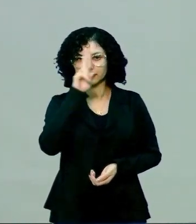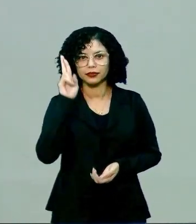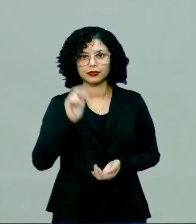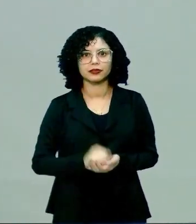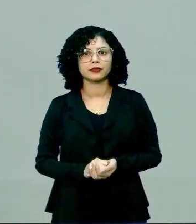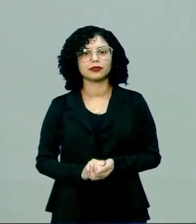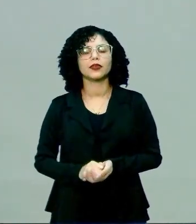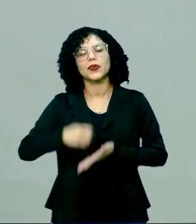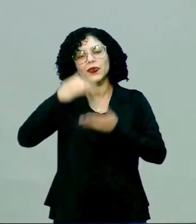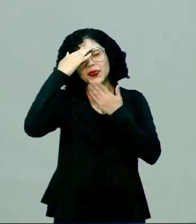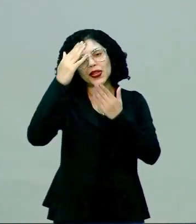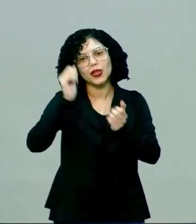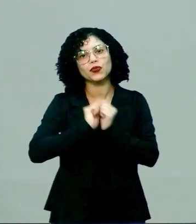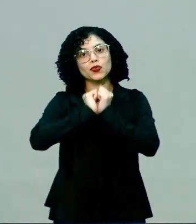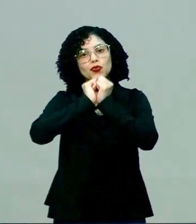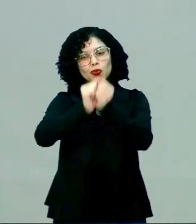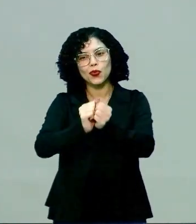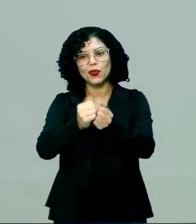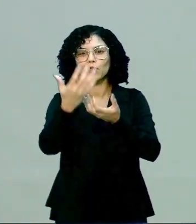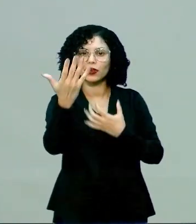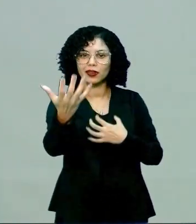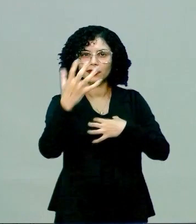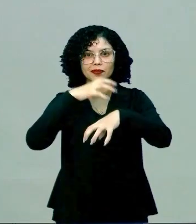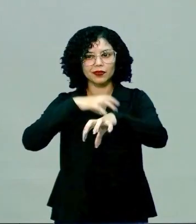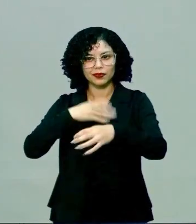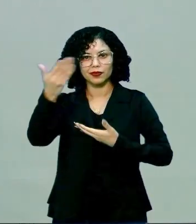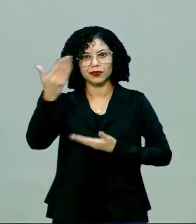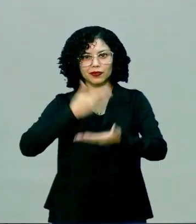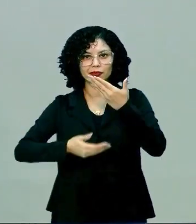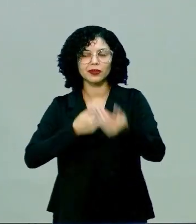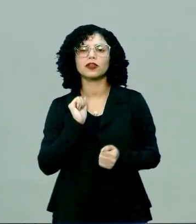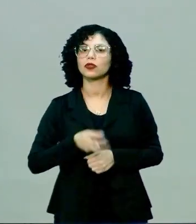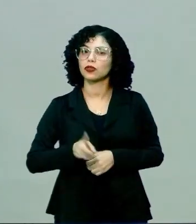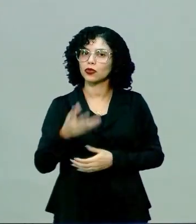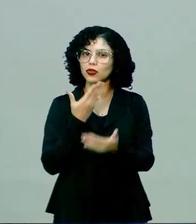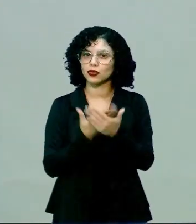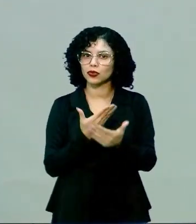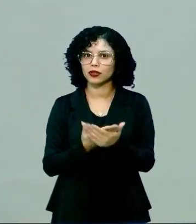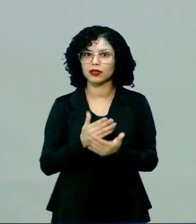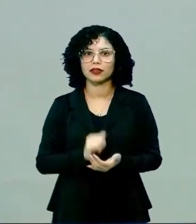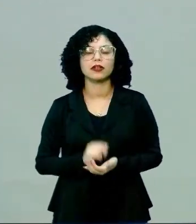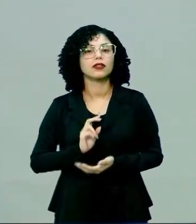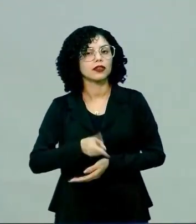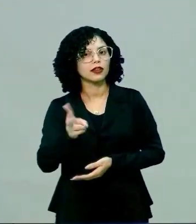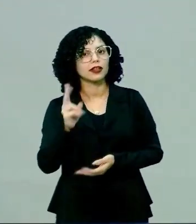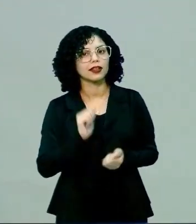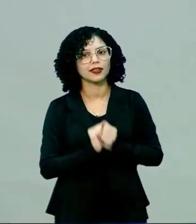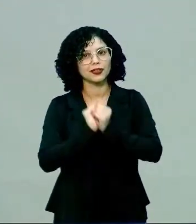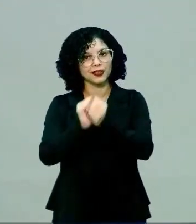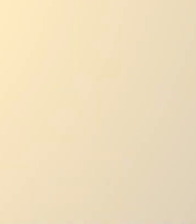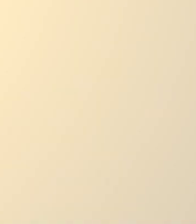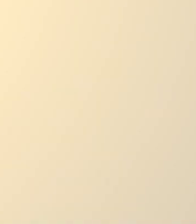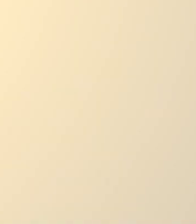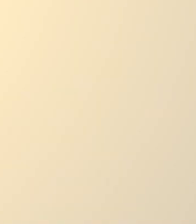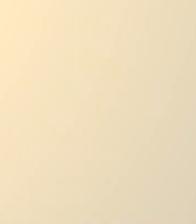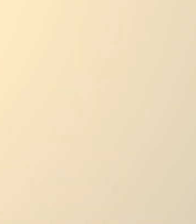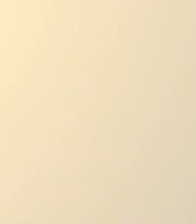e foi muito bom ter compartilhado esse tempo com você. Continue estudando e continue aqui com a gente.